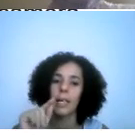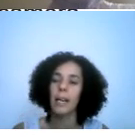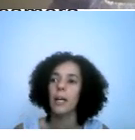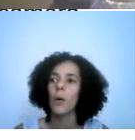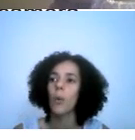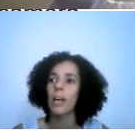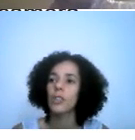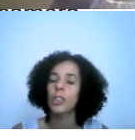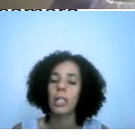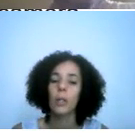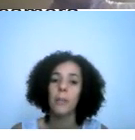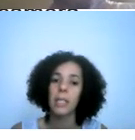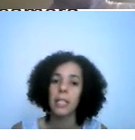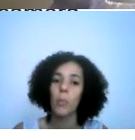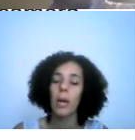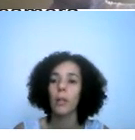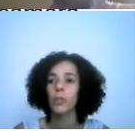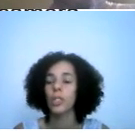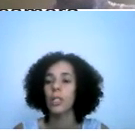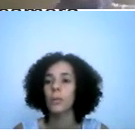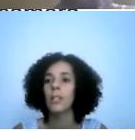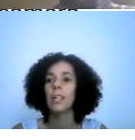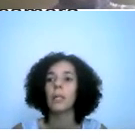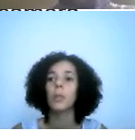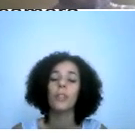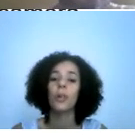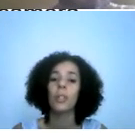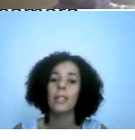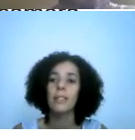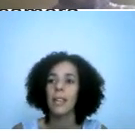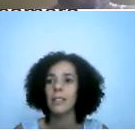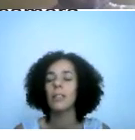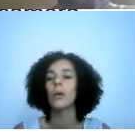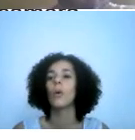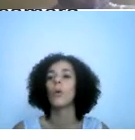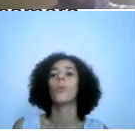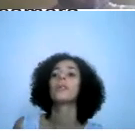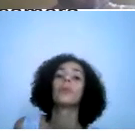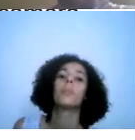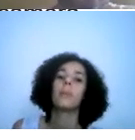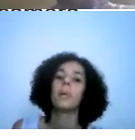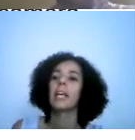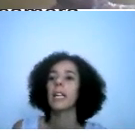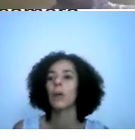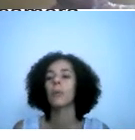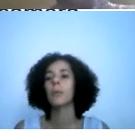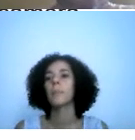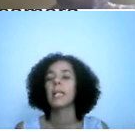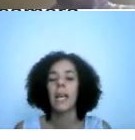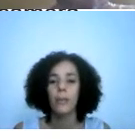aí, que é o laranjinha, que é o saimiri, o macaco de cheiro, que em 1987, o antigo IBAMA, né,